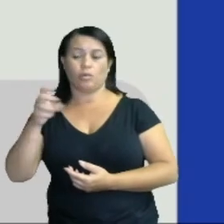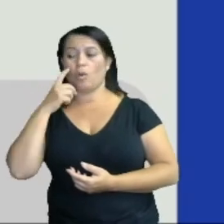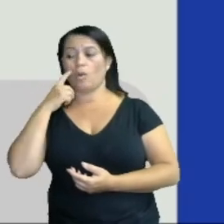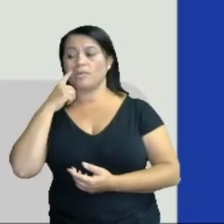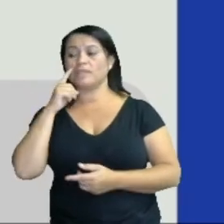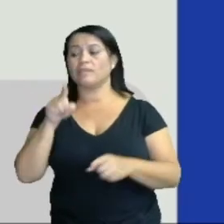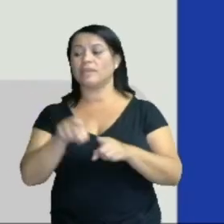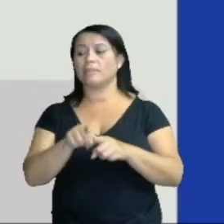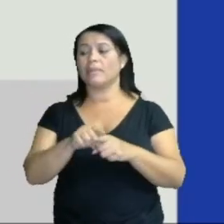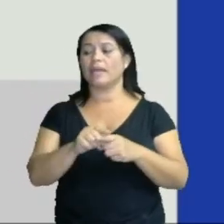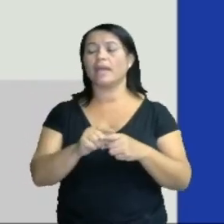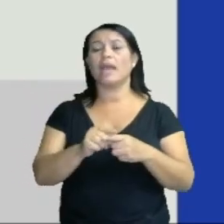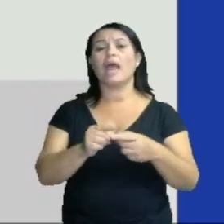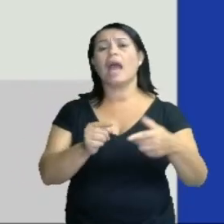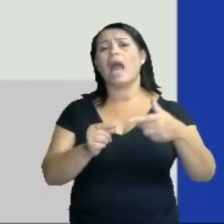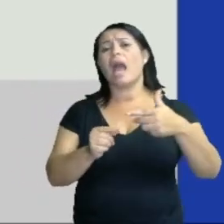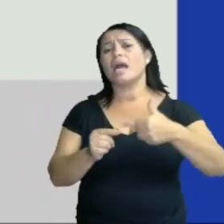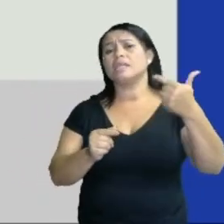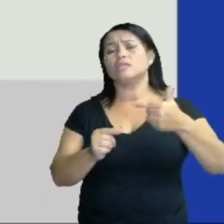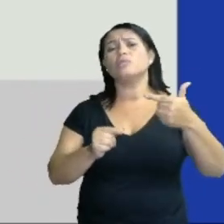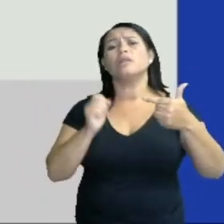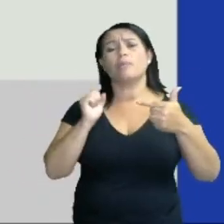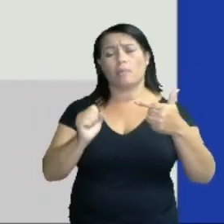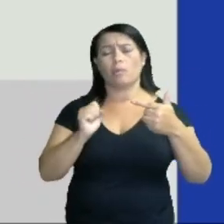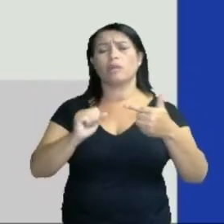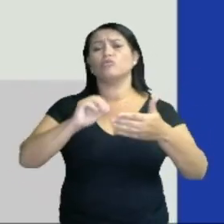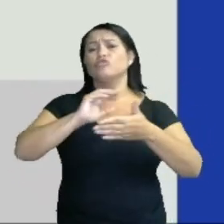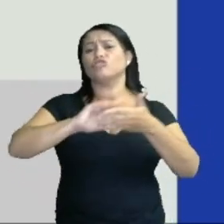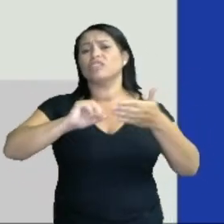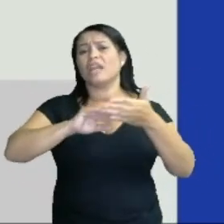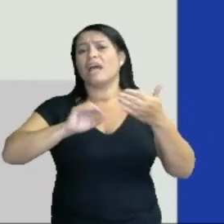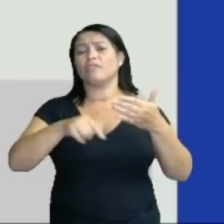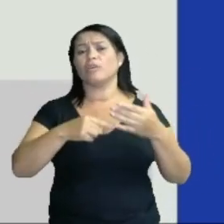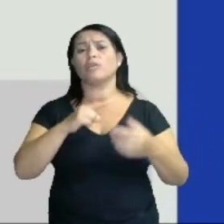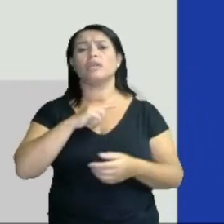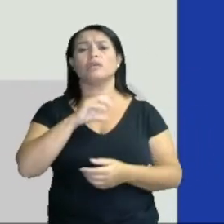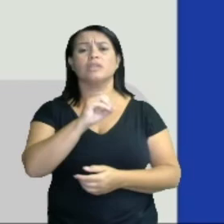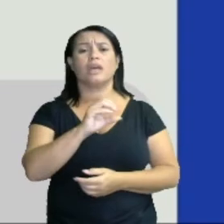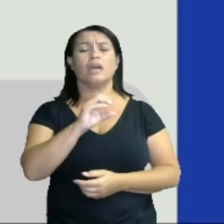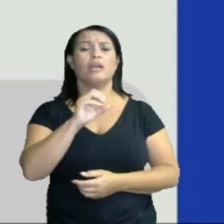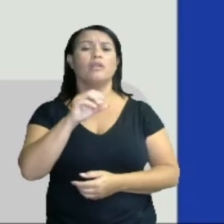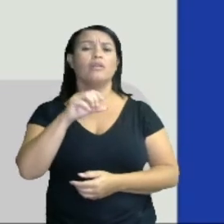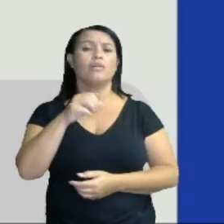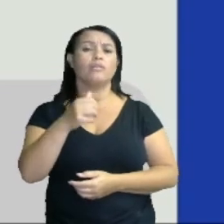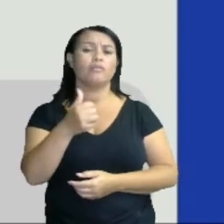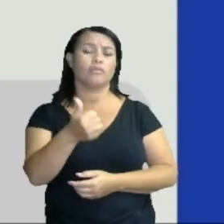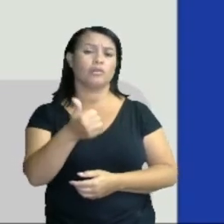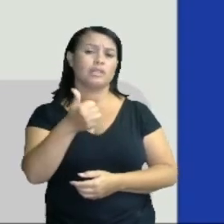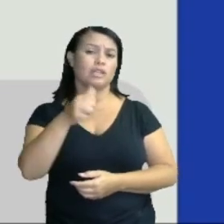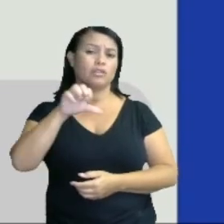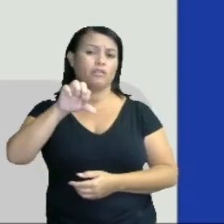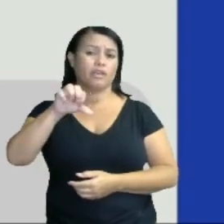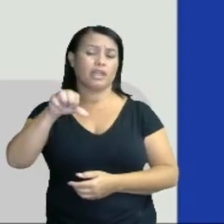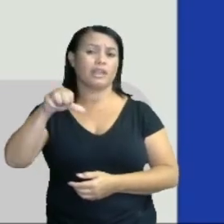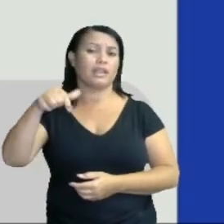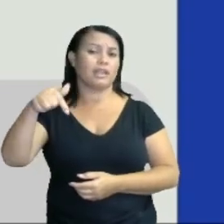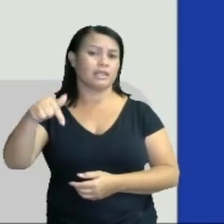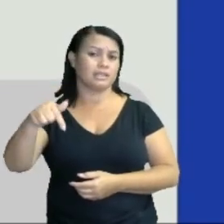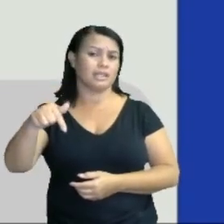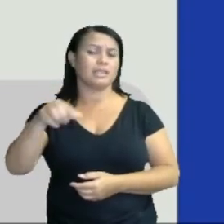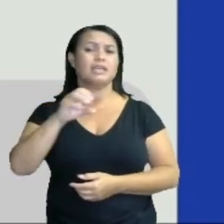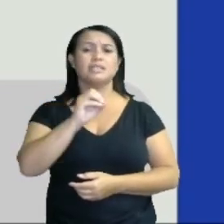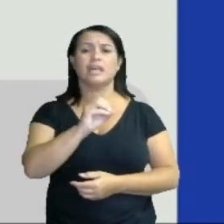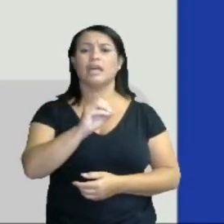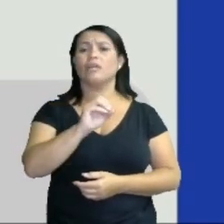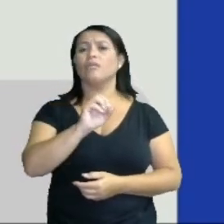A segunda, eliminar as vírgulas. Nós também podemos eliminar as vírgulas. Nós temos o seguinte, ó. Eu tenho 0,197, vai ser igual a quanto? A